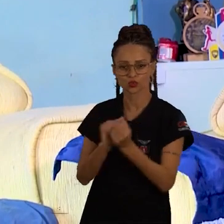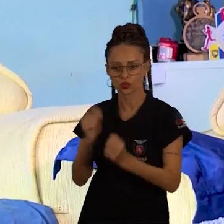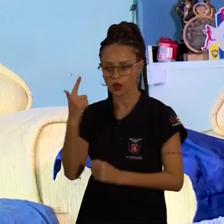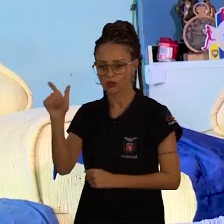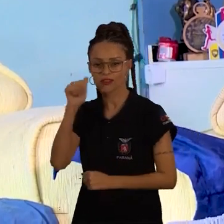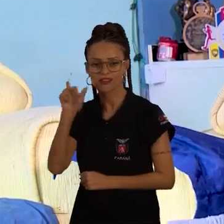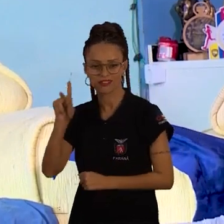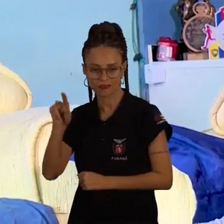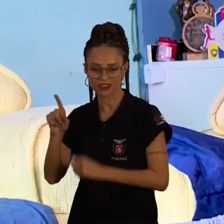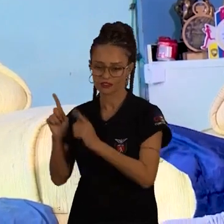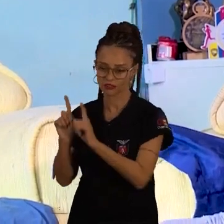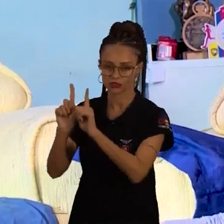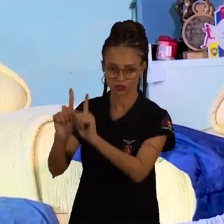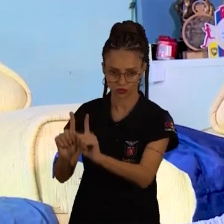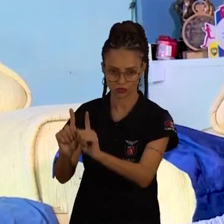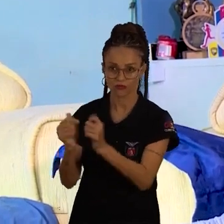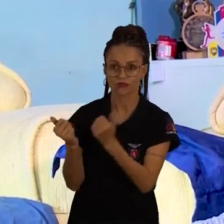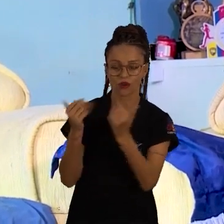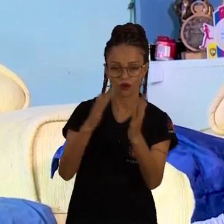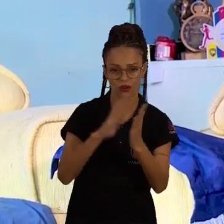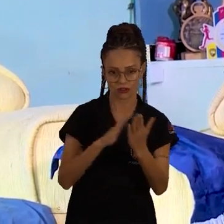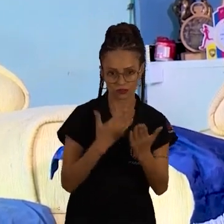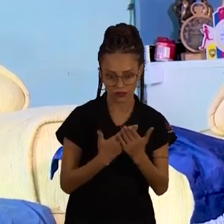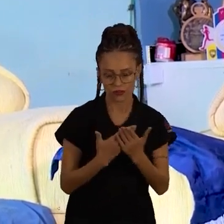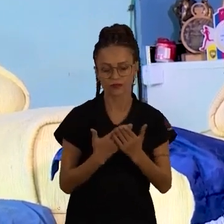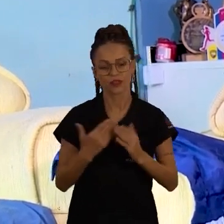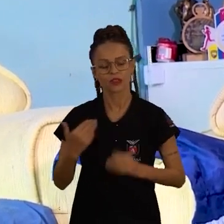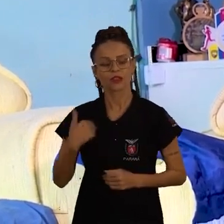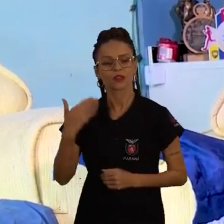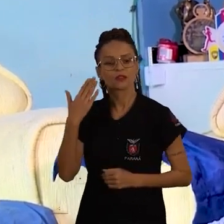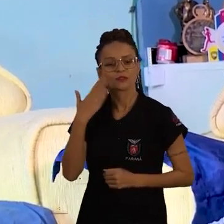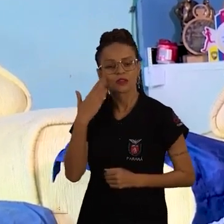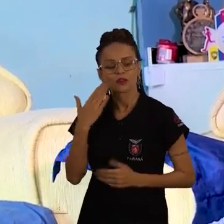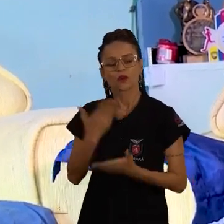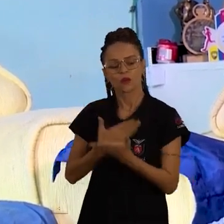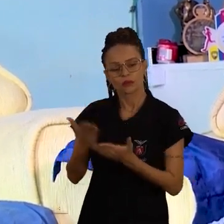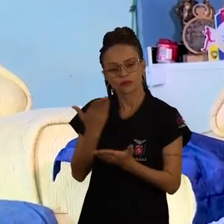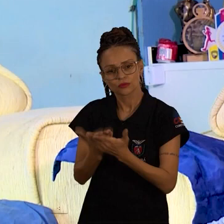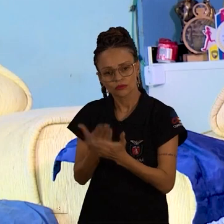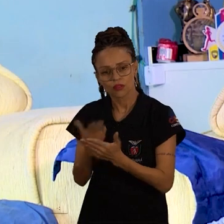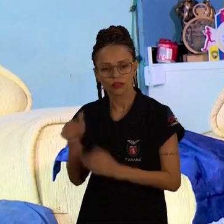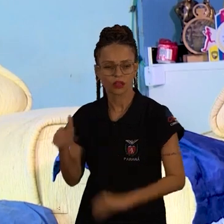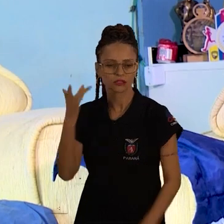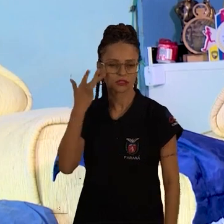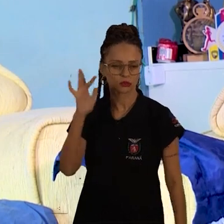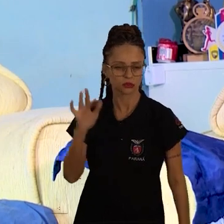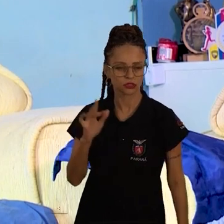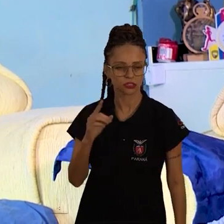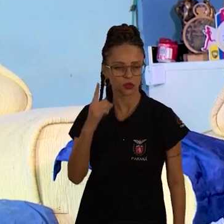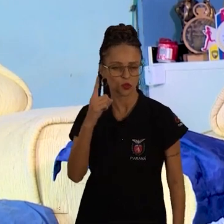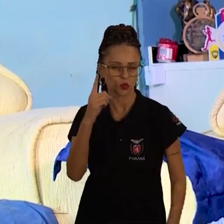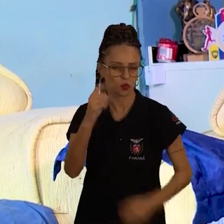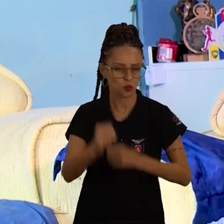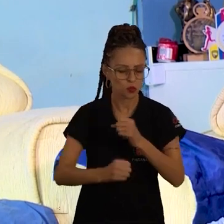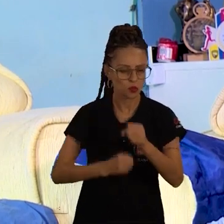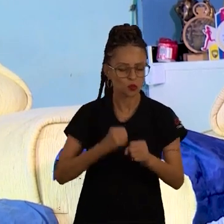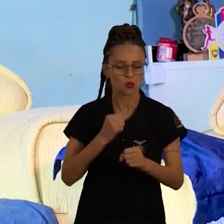ia junto, né? Para sair fora do colégio. Então eu sei que eu comecei a estudar lá, eu fiz, eu não sei se foi um ano